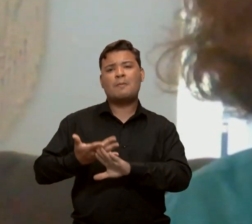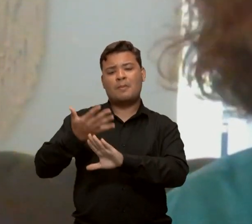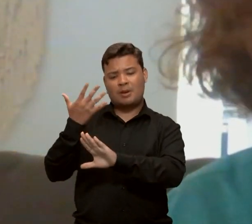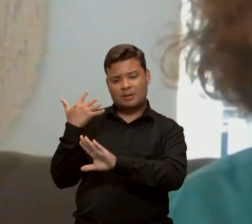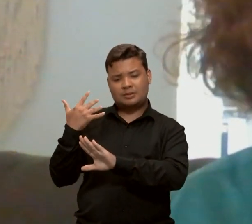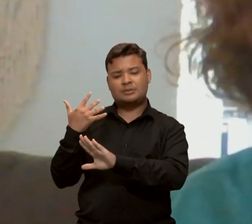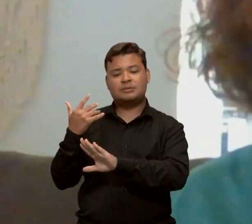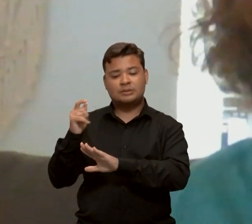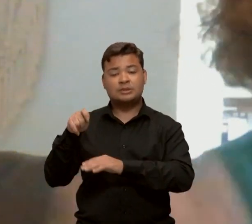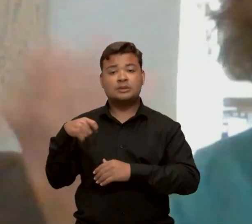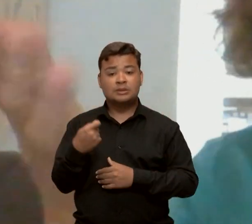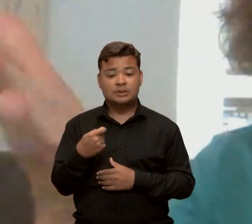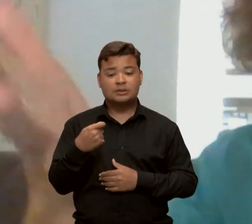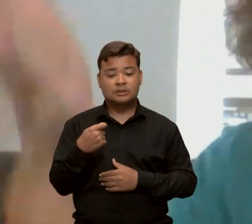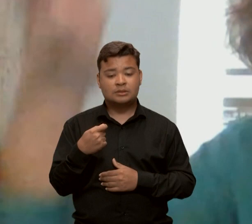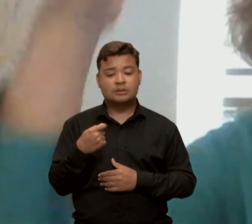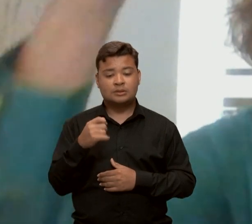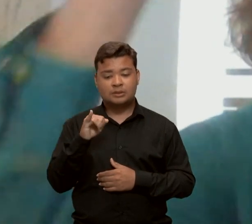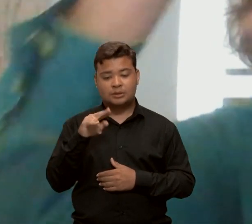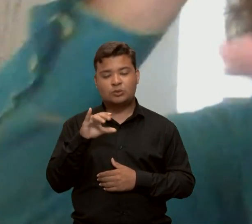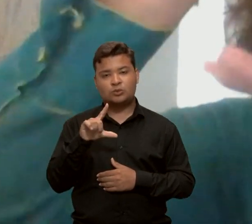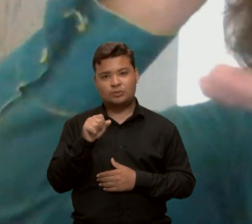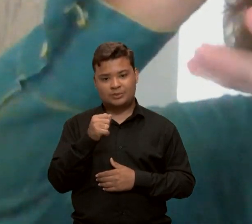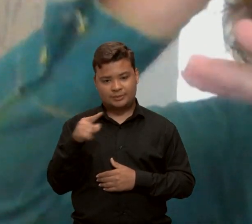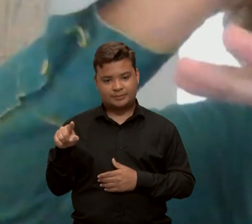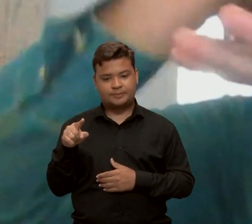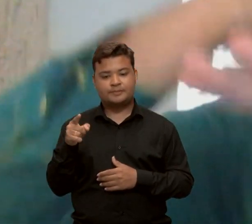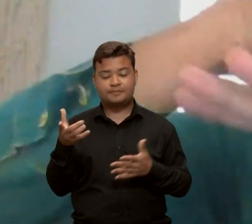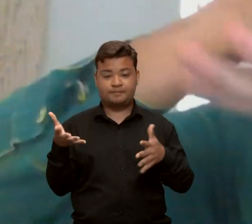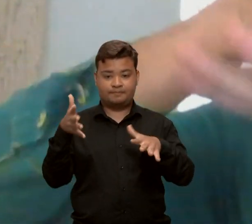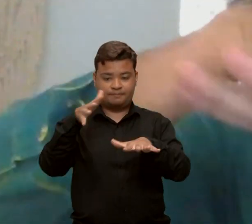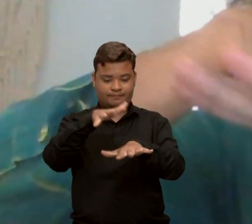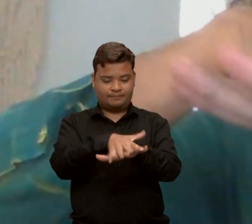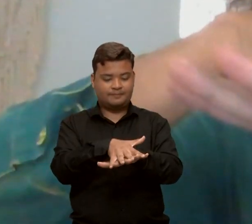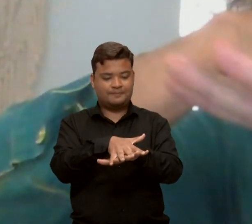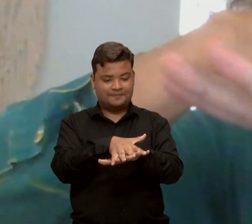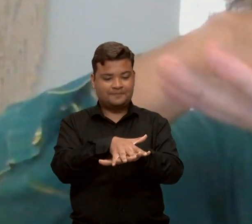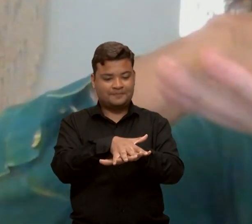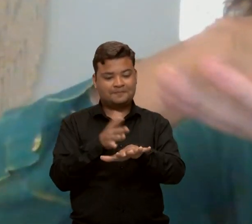sinal de inclusão era este daqui, ó, uma mão sobre a outra.